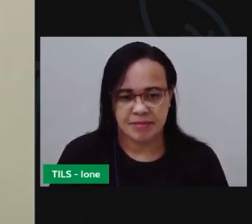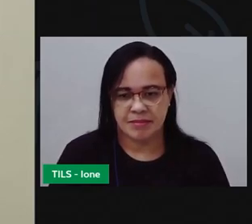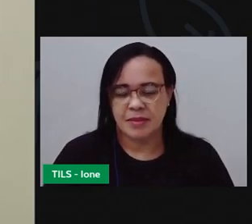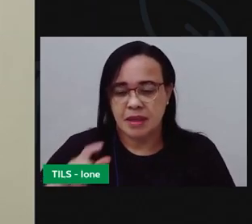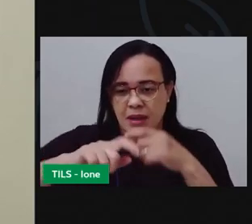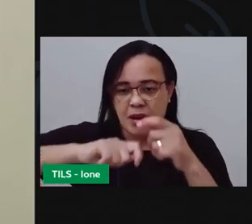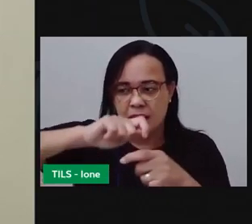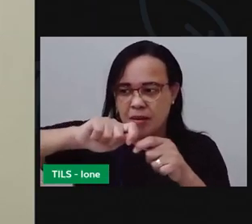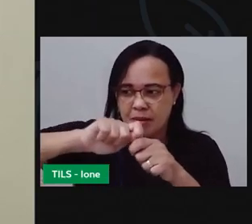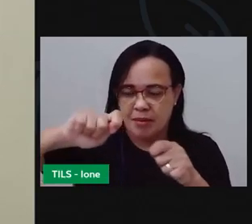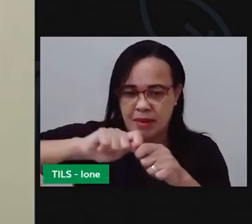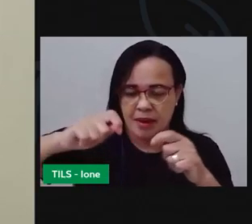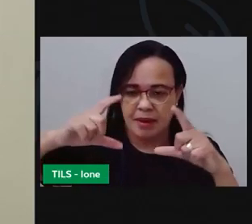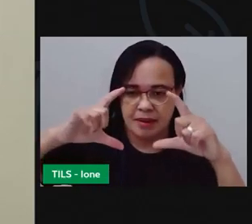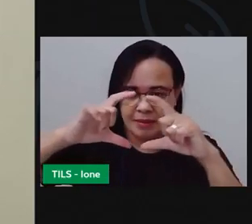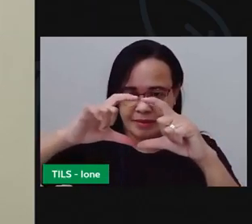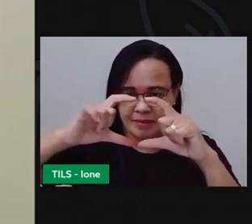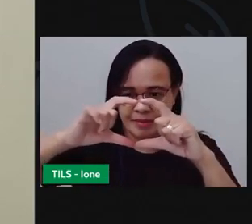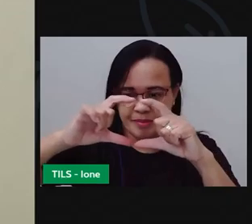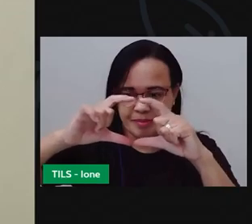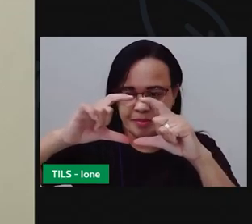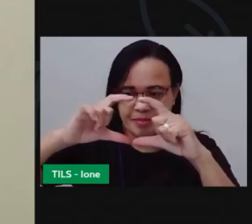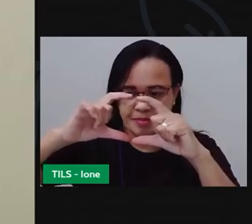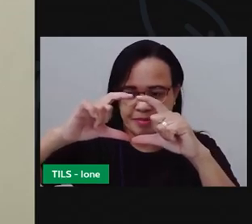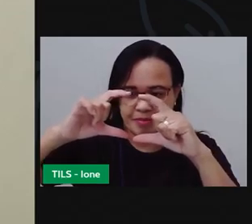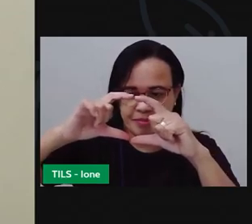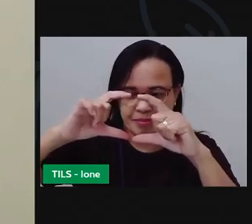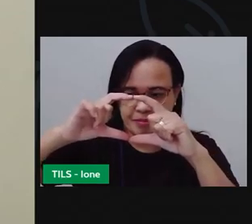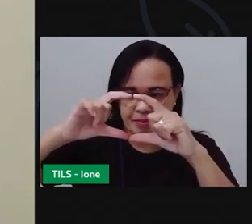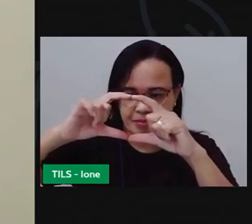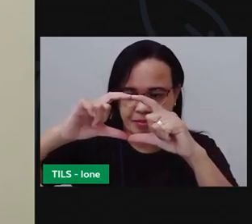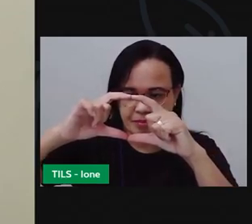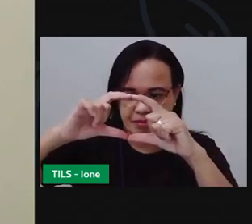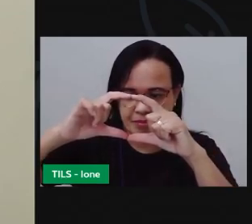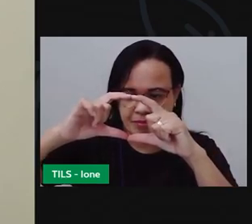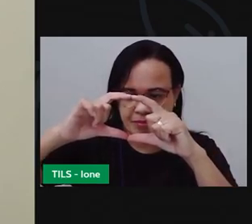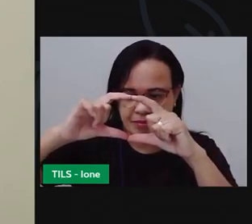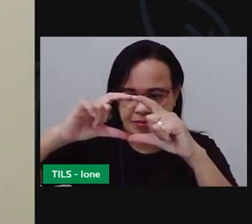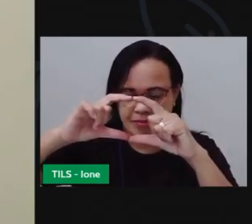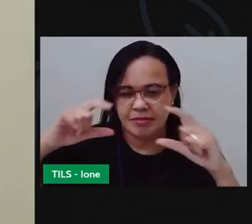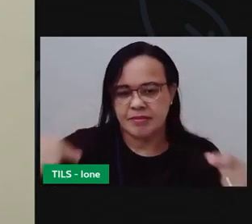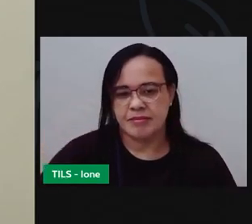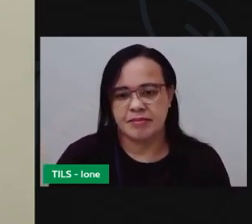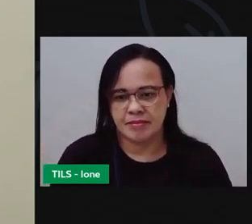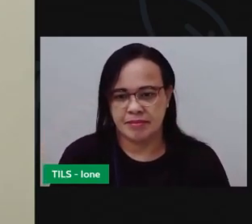faz um nó.